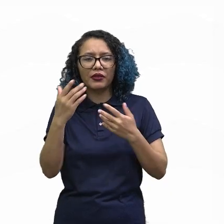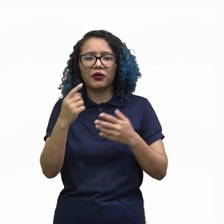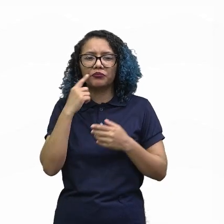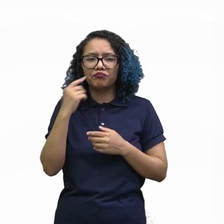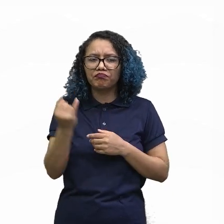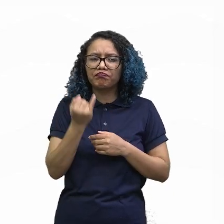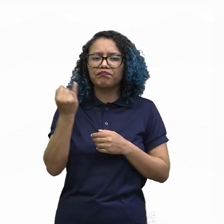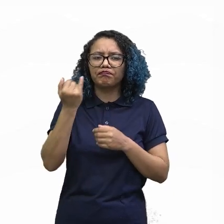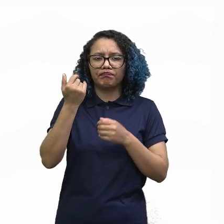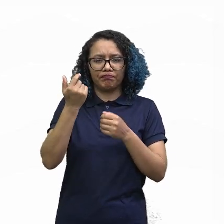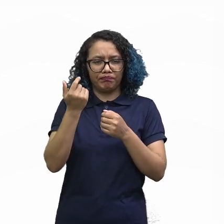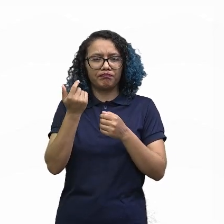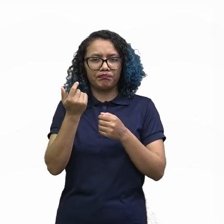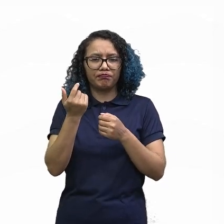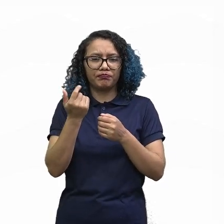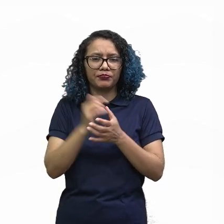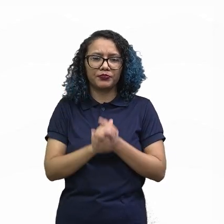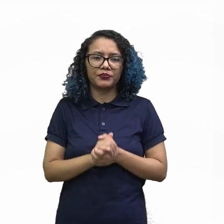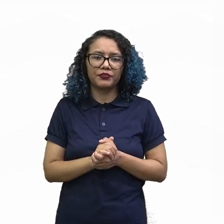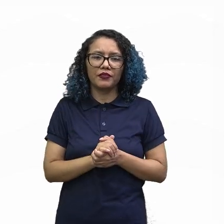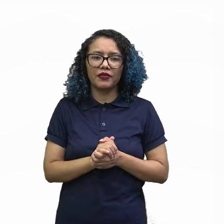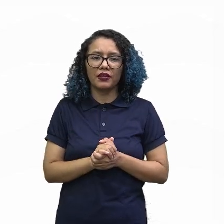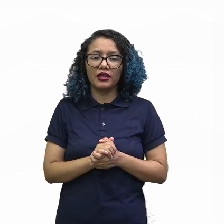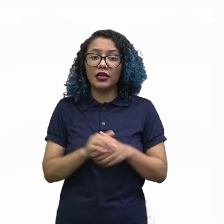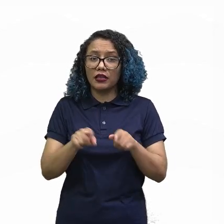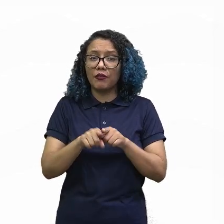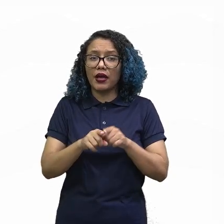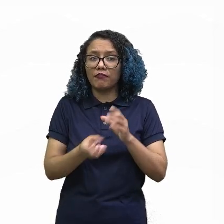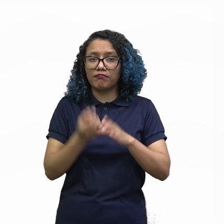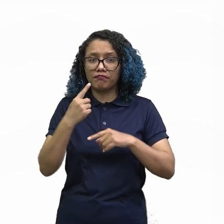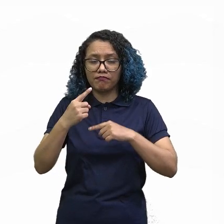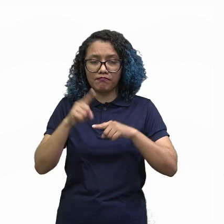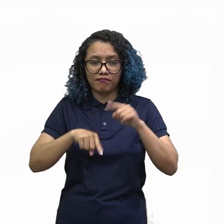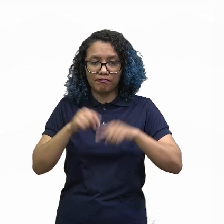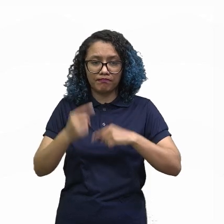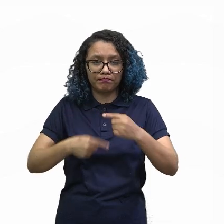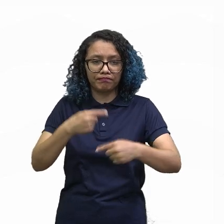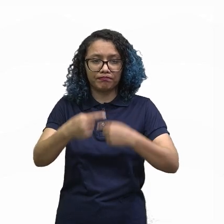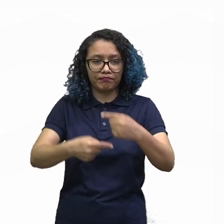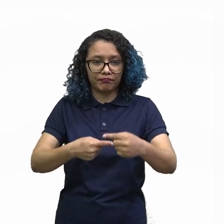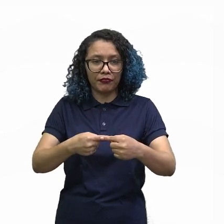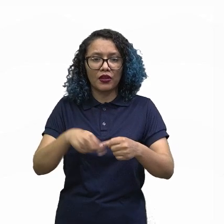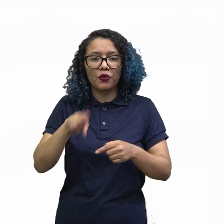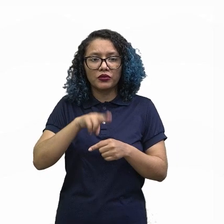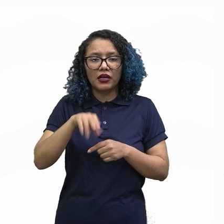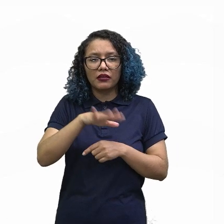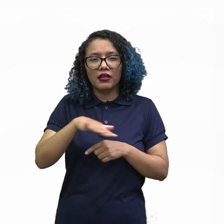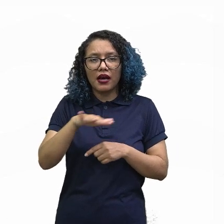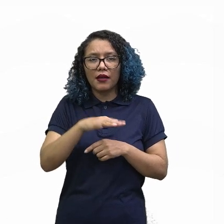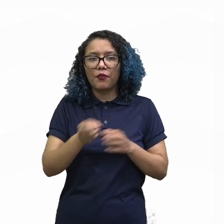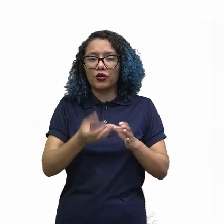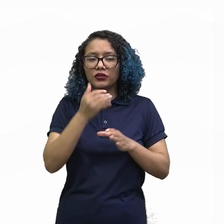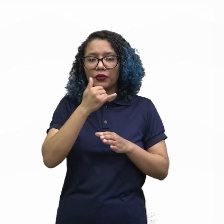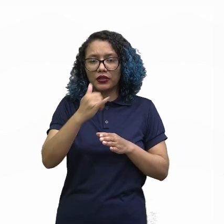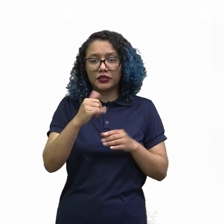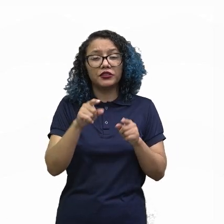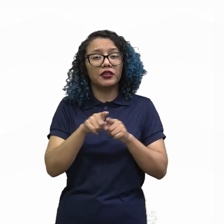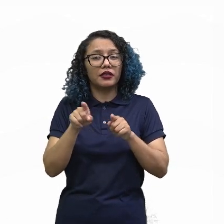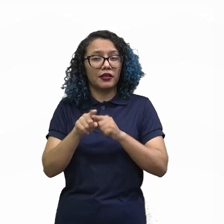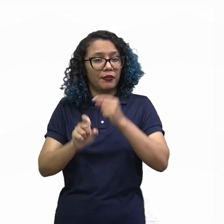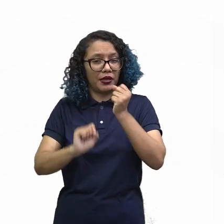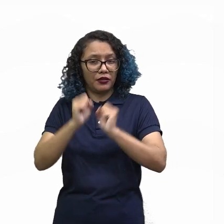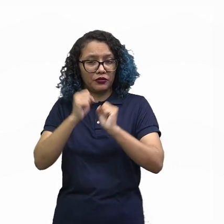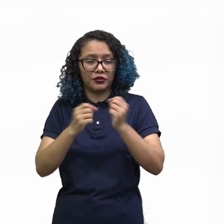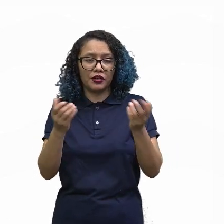e matéria-prima utilizado na produção de energia em diversas indústrias. E a gente tem aqui uma imagem para